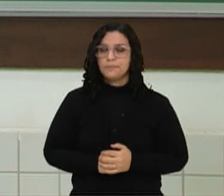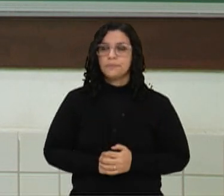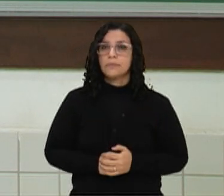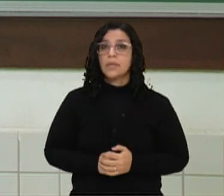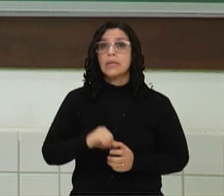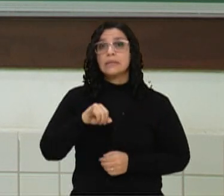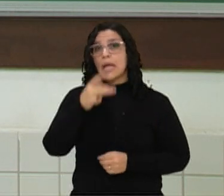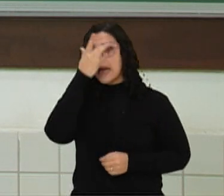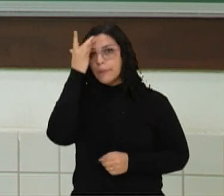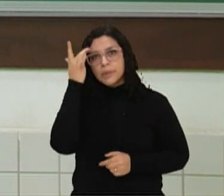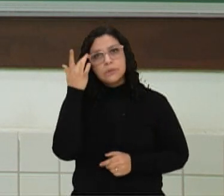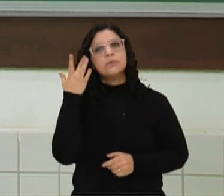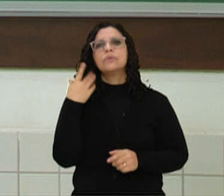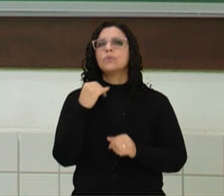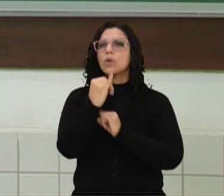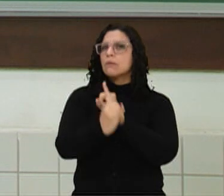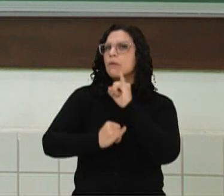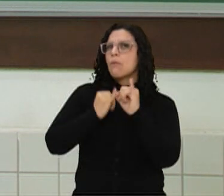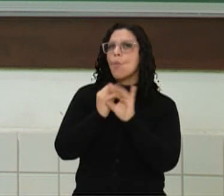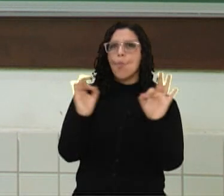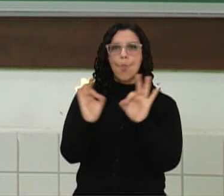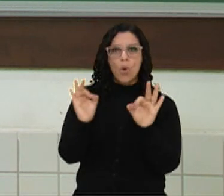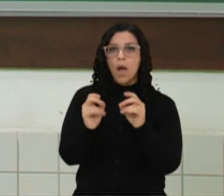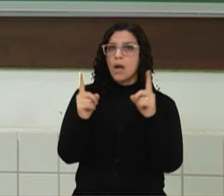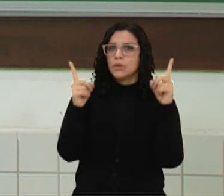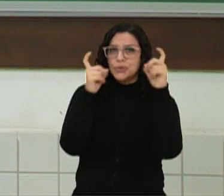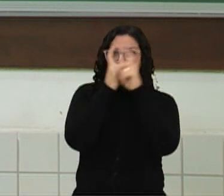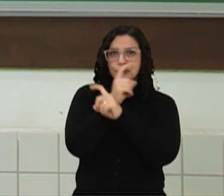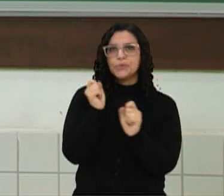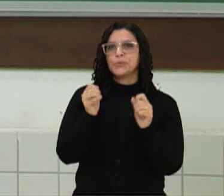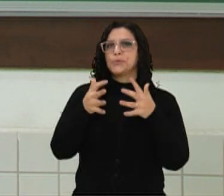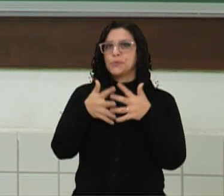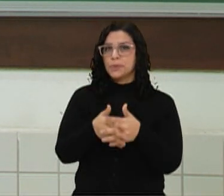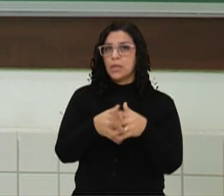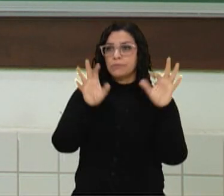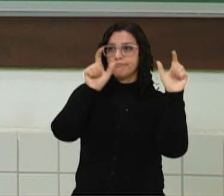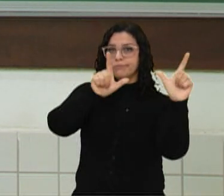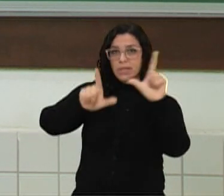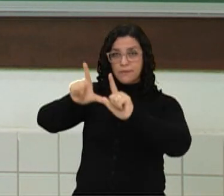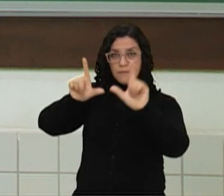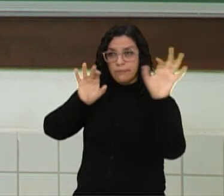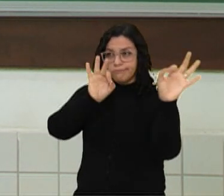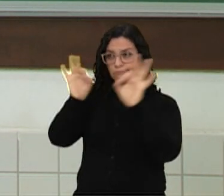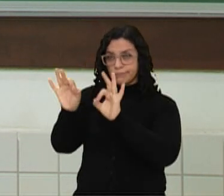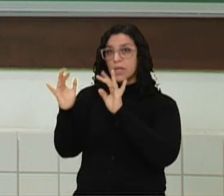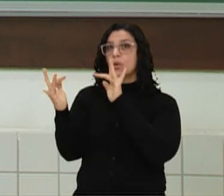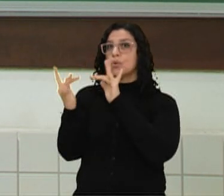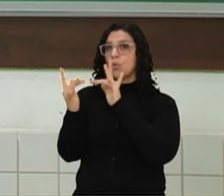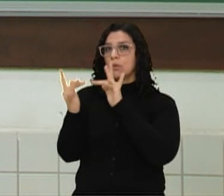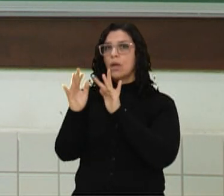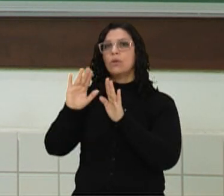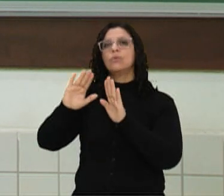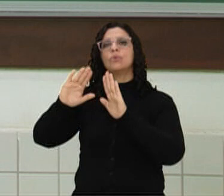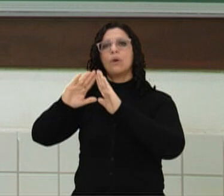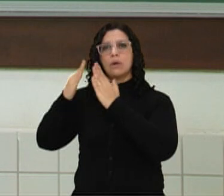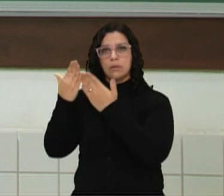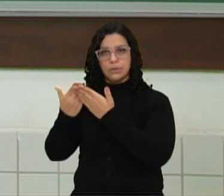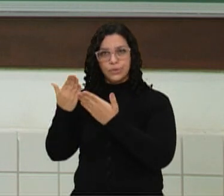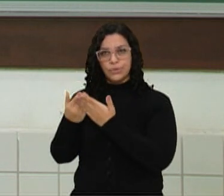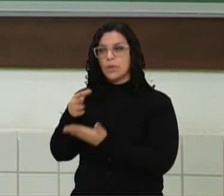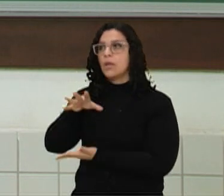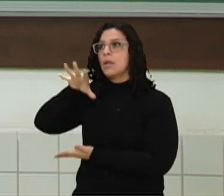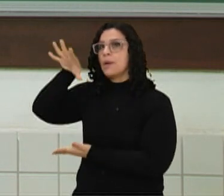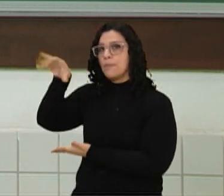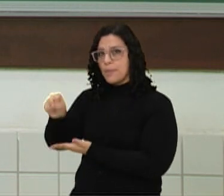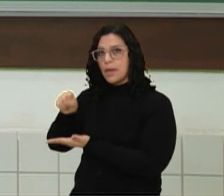Quem não tem acesso ou está com alguma dificuldade, que está acompanhando a aula só pela TV, entra em contato com a escola, aí vai pegar o